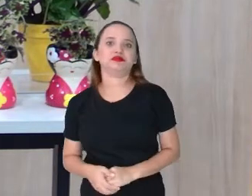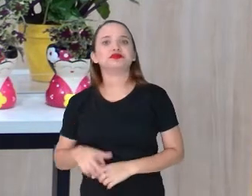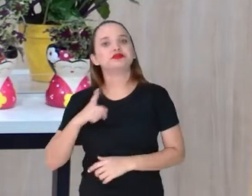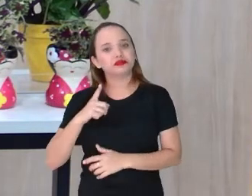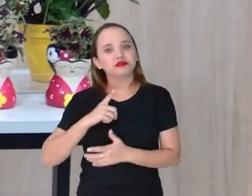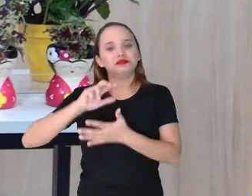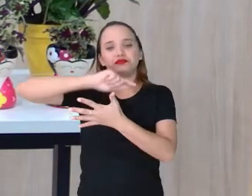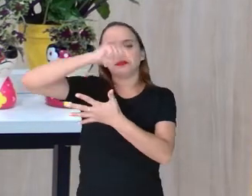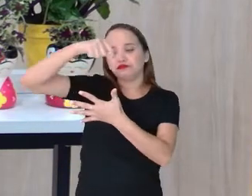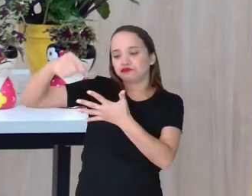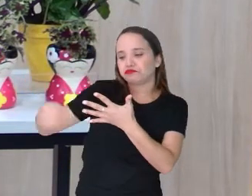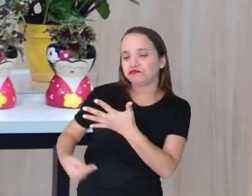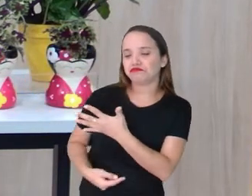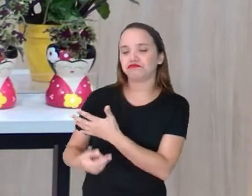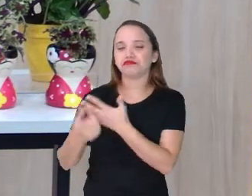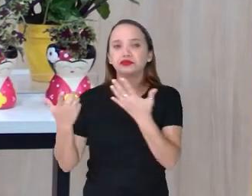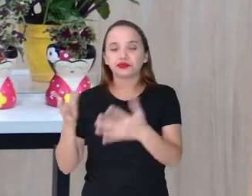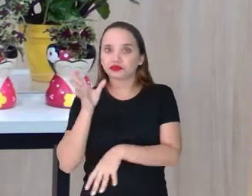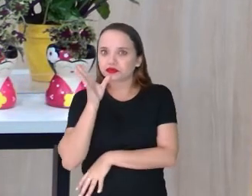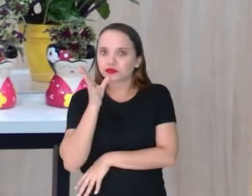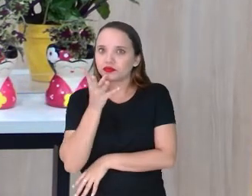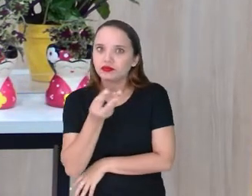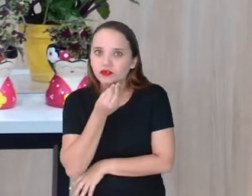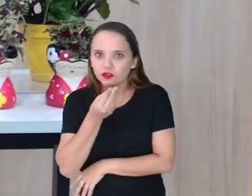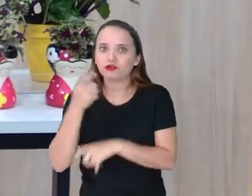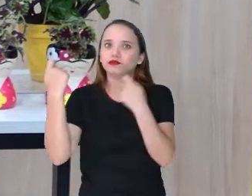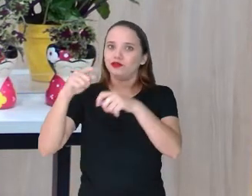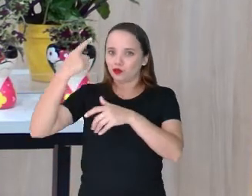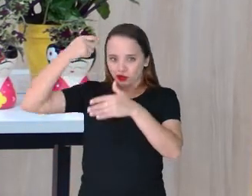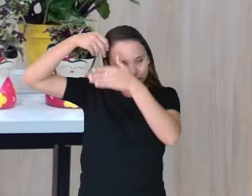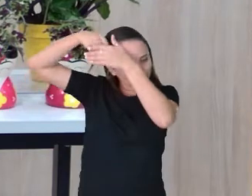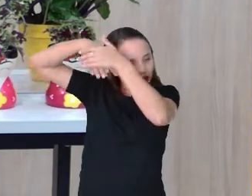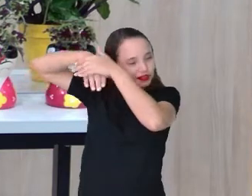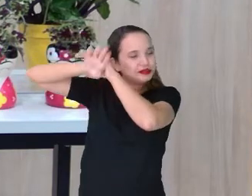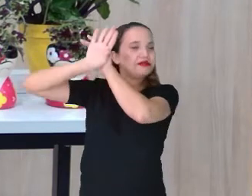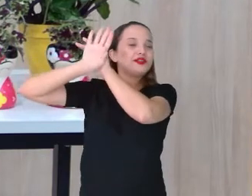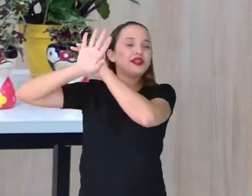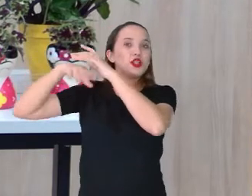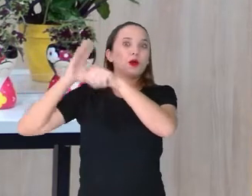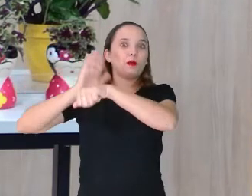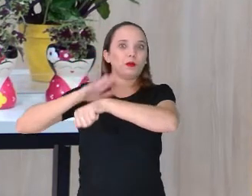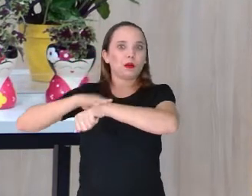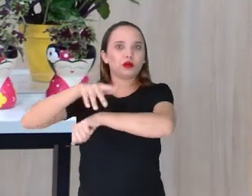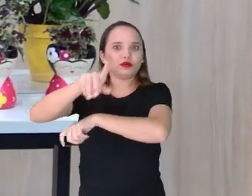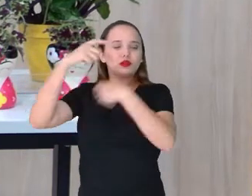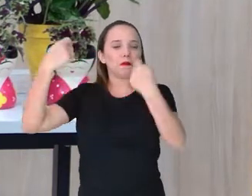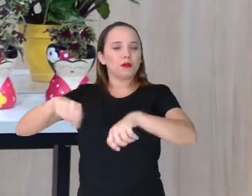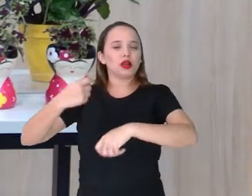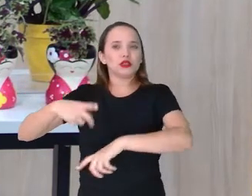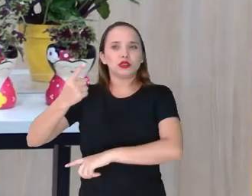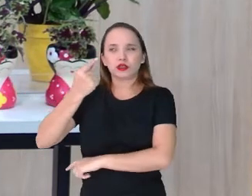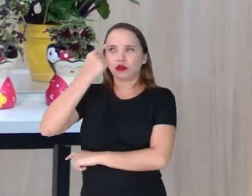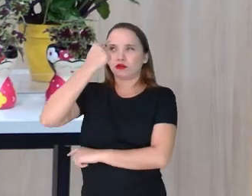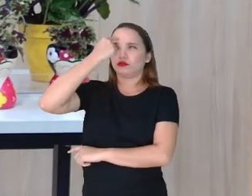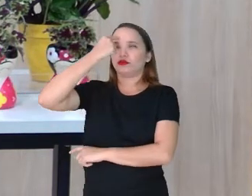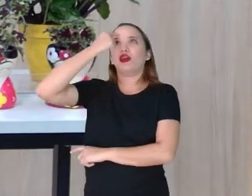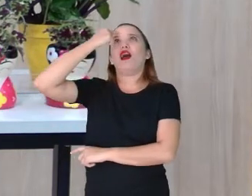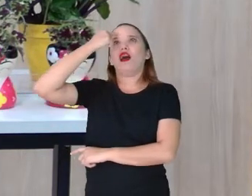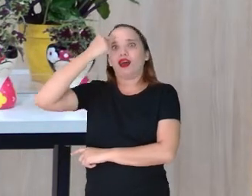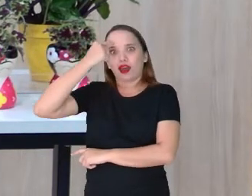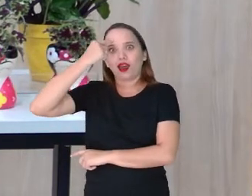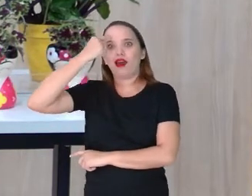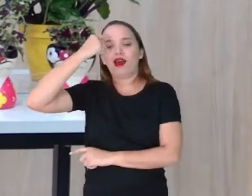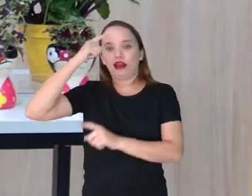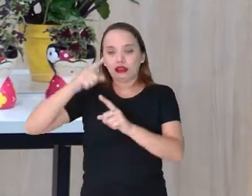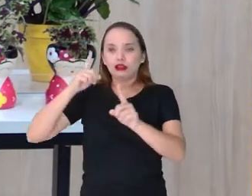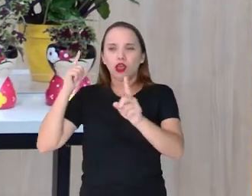conhecimento aí. E o conhecimento você tem que armazená-lo também, para quando precisar, e você for ver esse assunto em outro lugar, você,